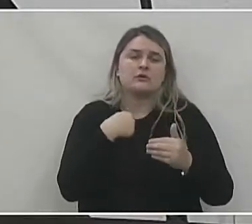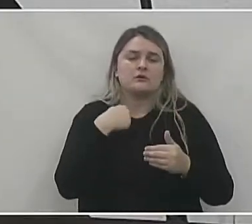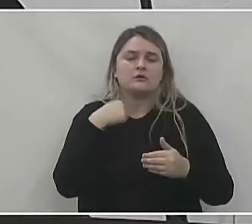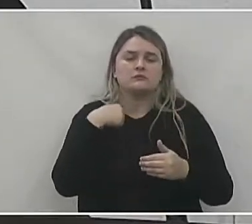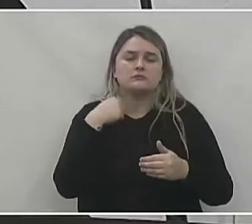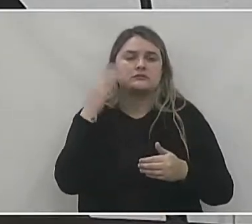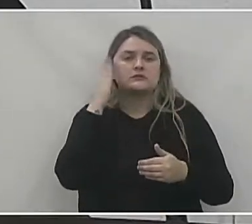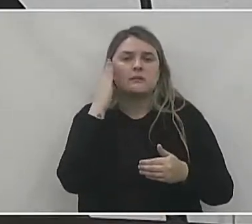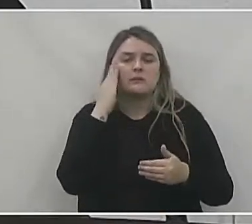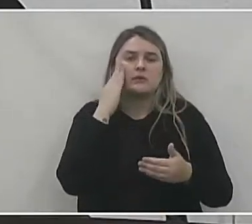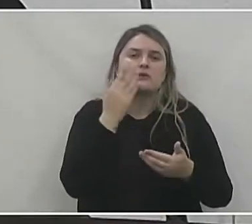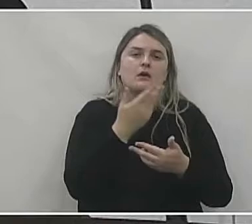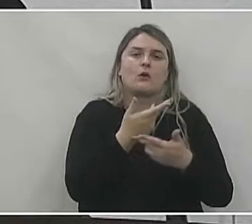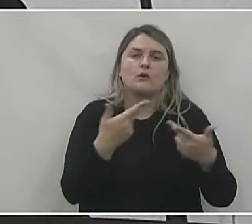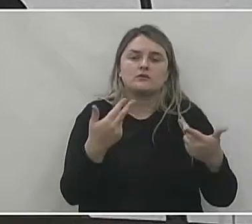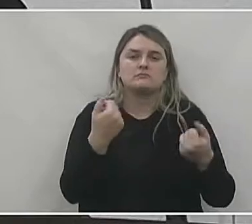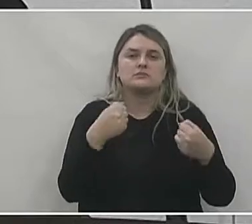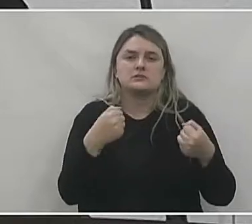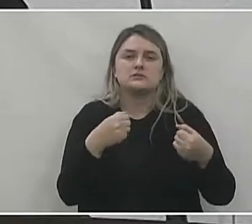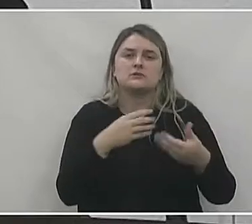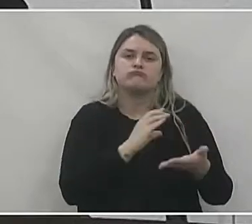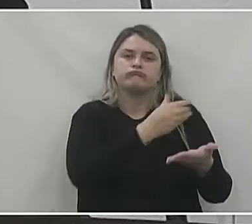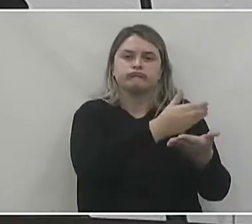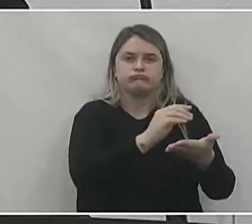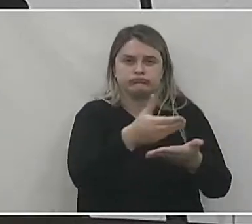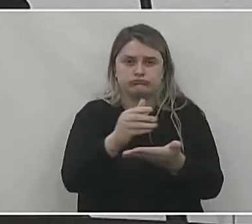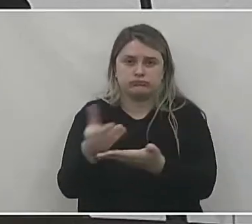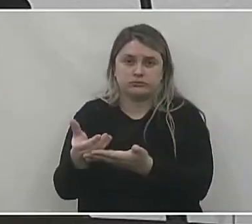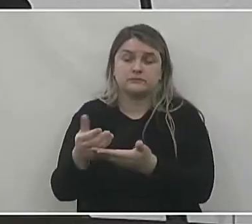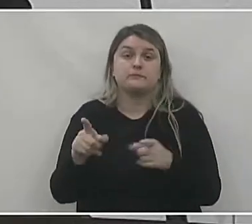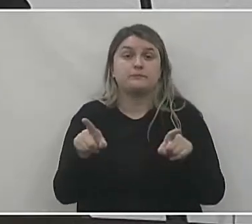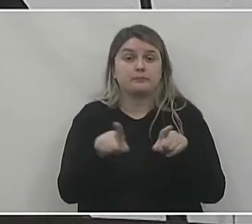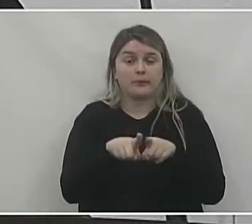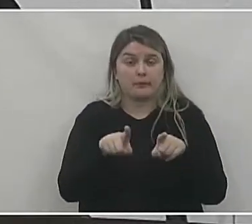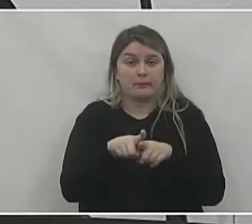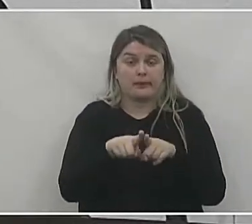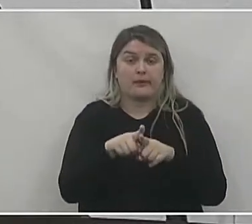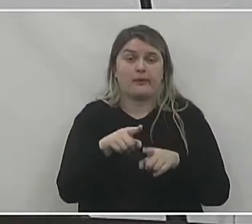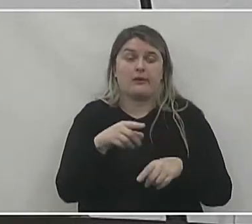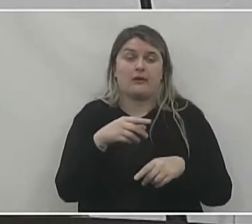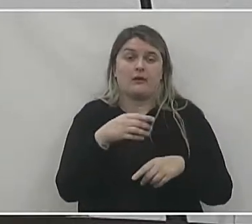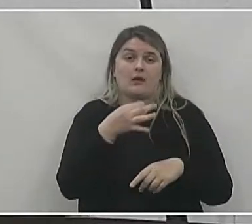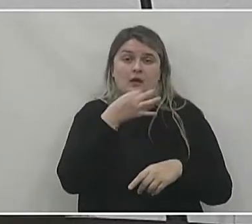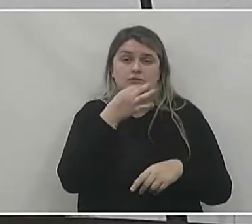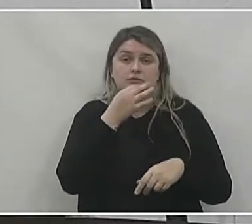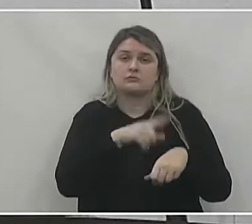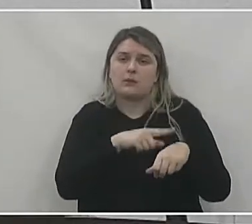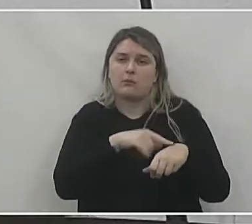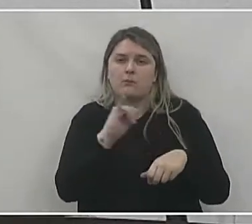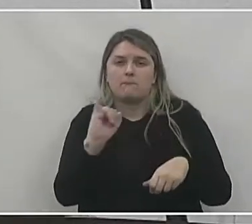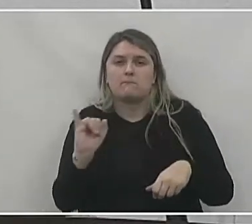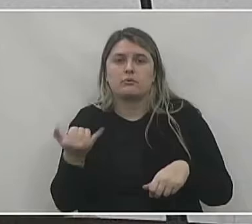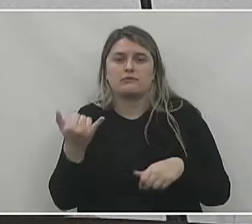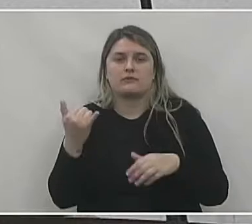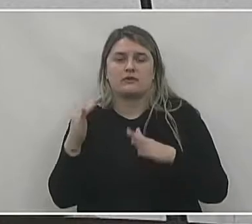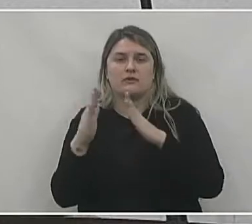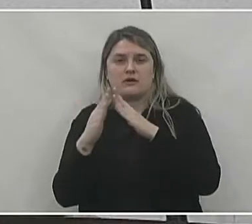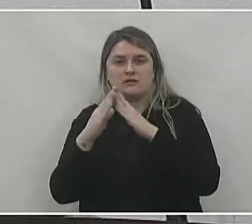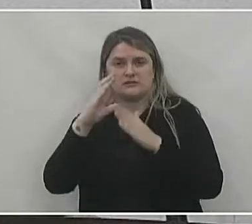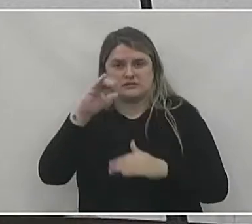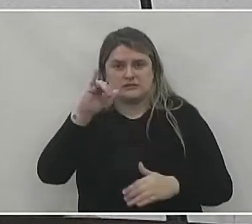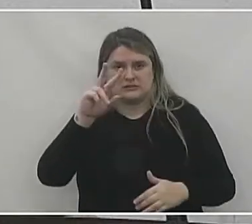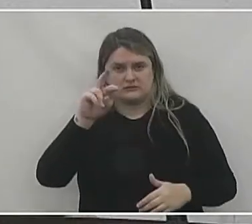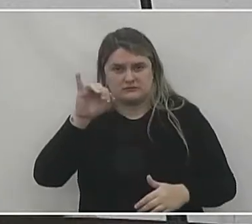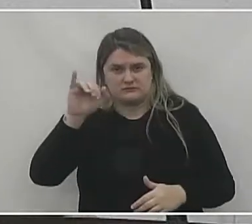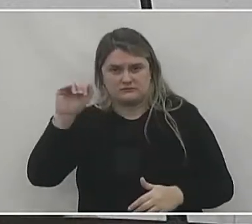que eu tinha das entidades. Outra questão que acho que eu aproveitei o meu tempo na Casa Civil